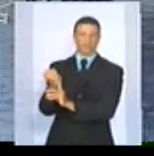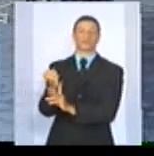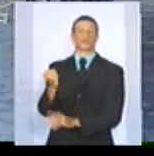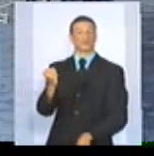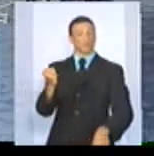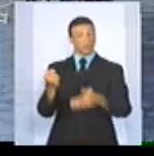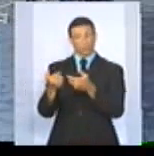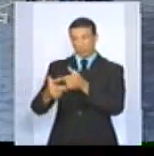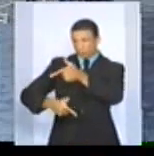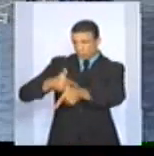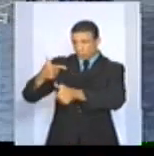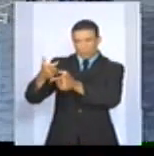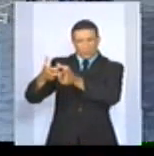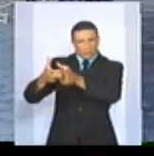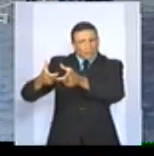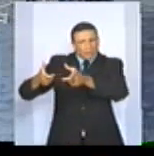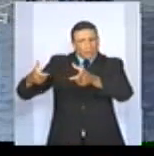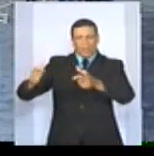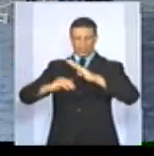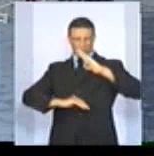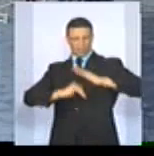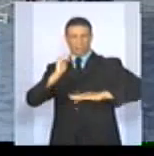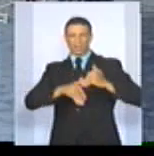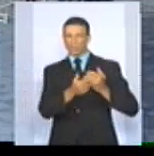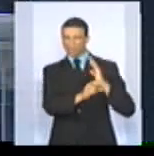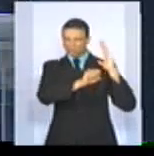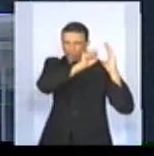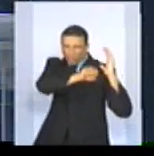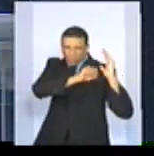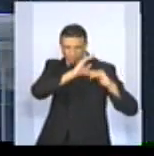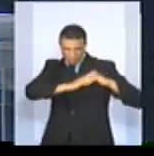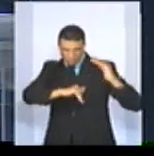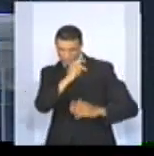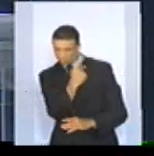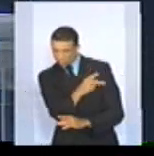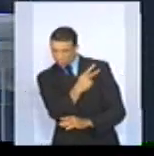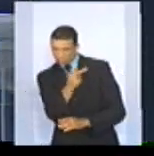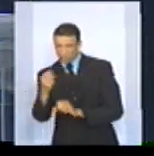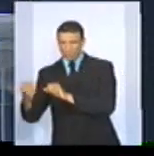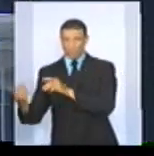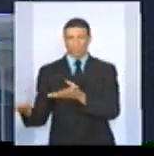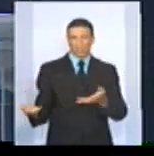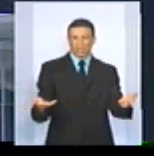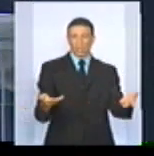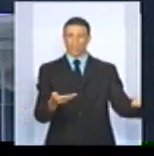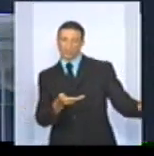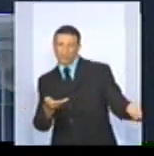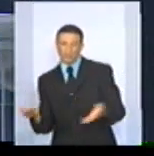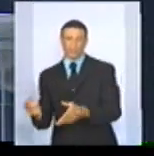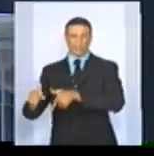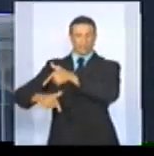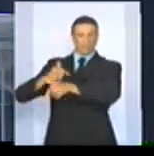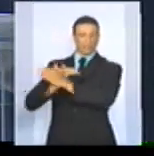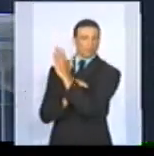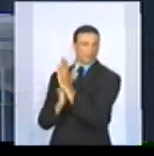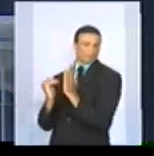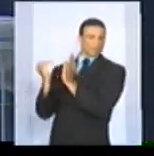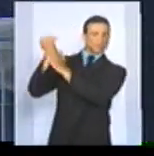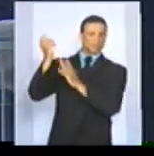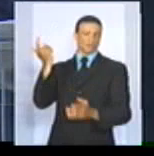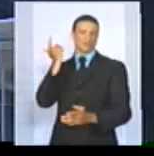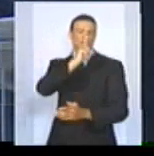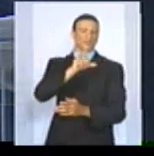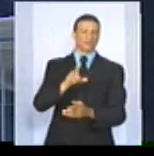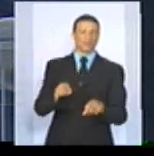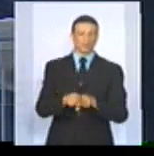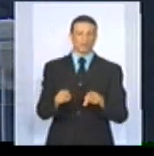enorme mercado de trabalho para os profissionais brasileiros, e nos obrigará a criadores e profissionais brasileiros a